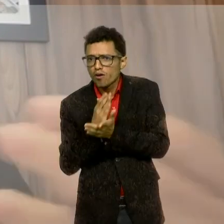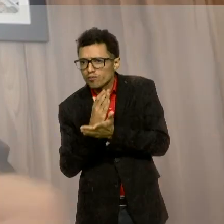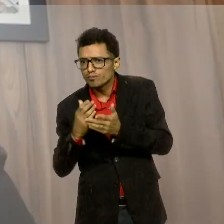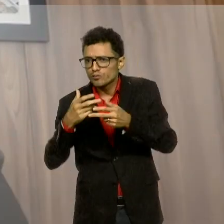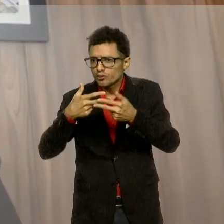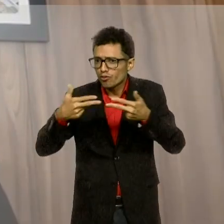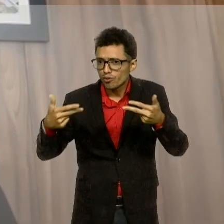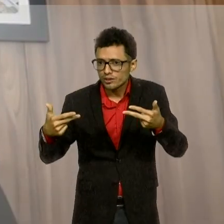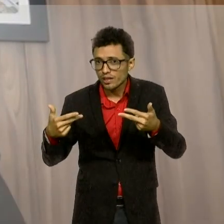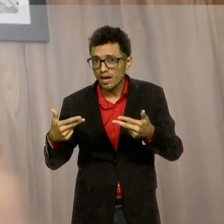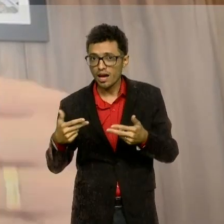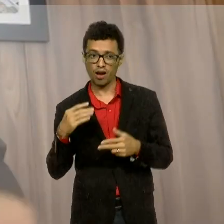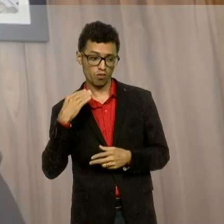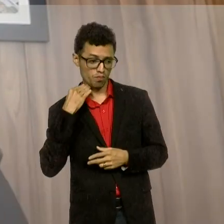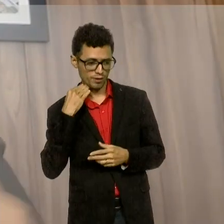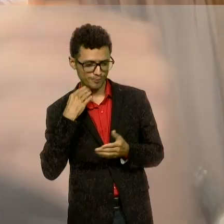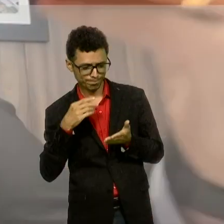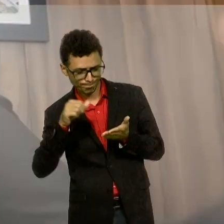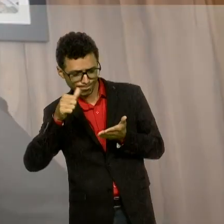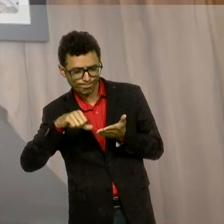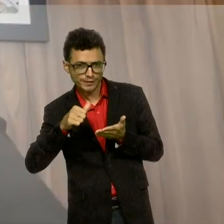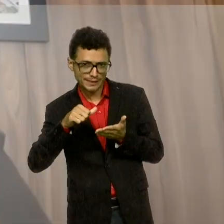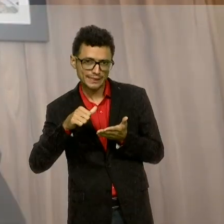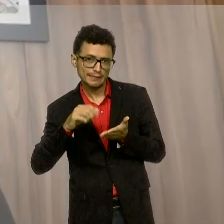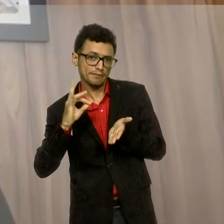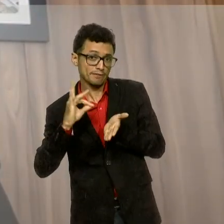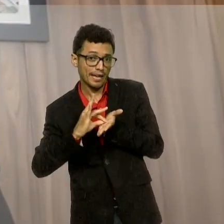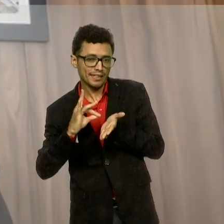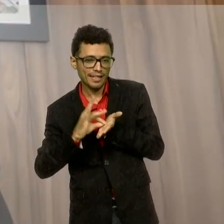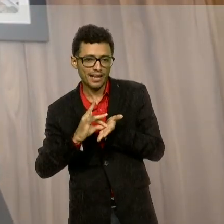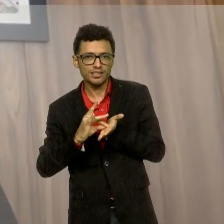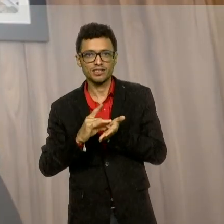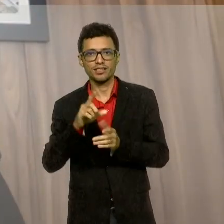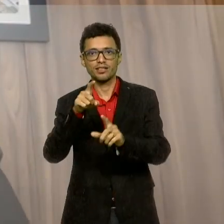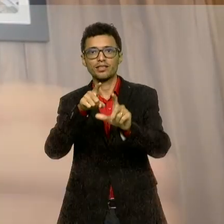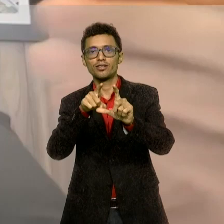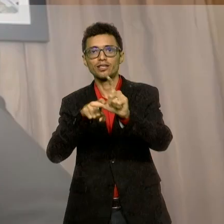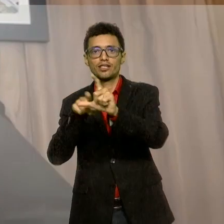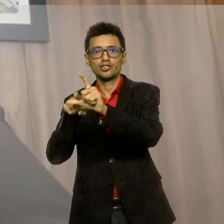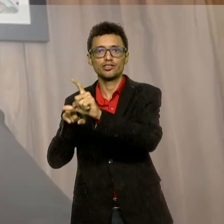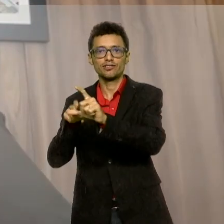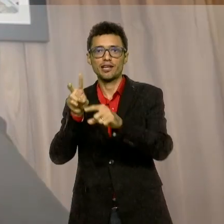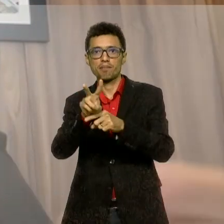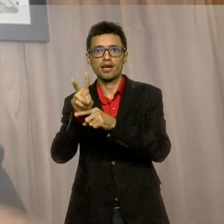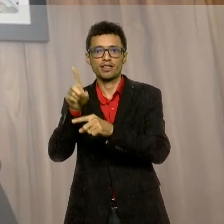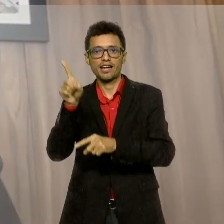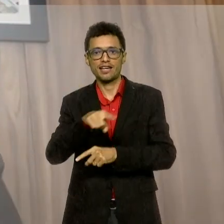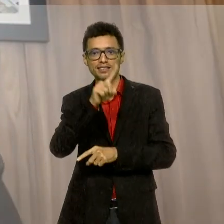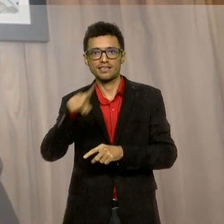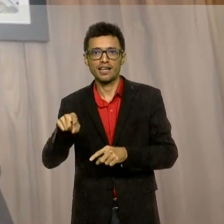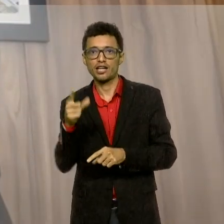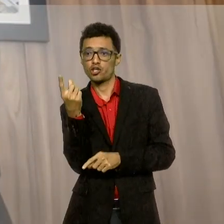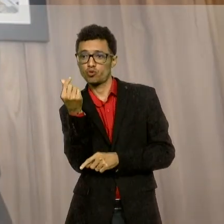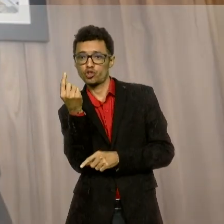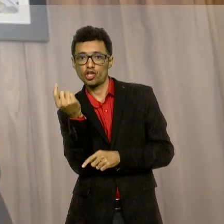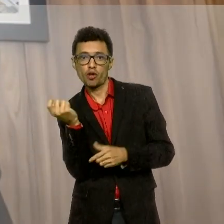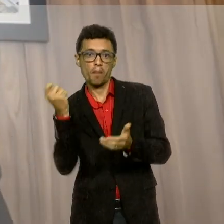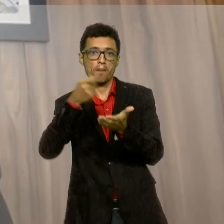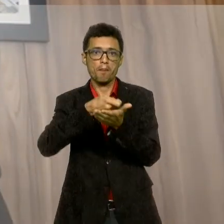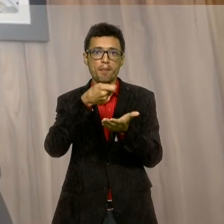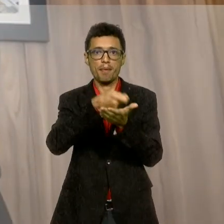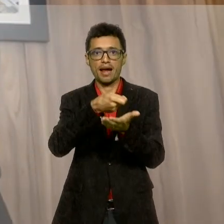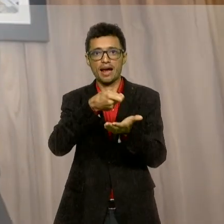os bancos reconhecendo a fraude eles cancelam esses empréstimos e rassem os consumidores